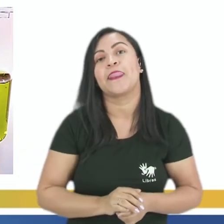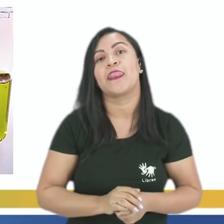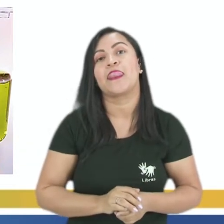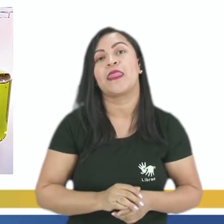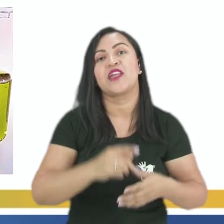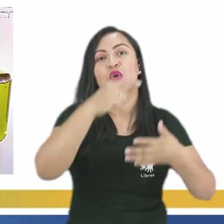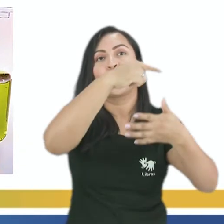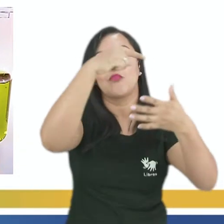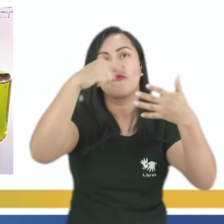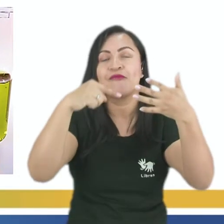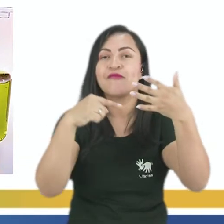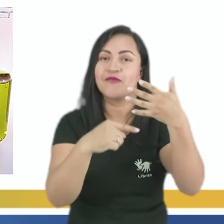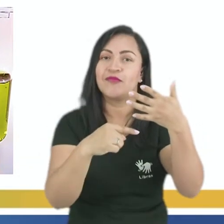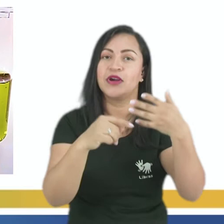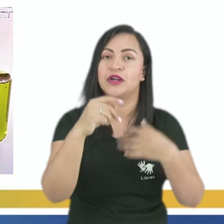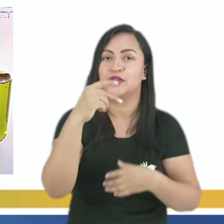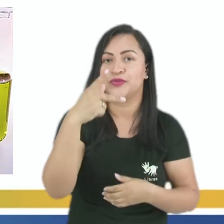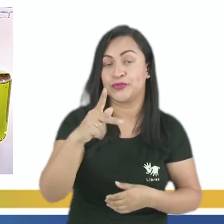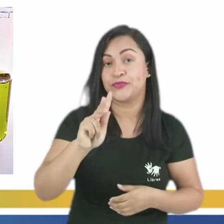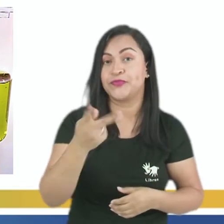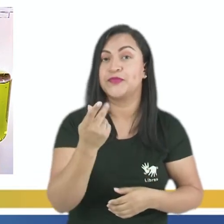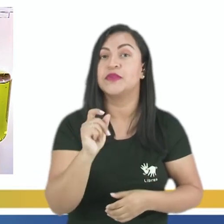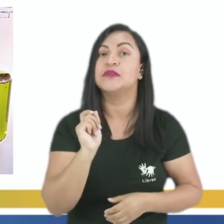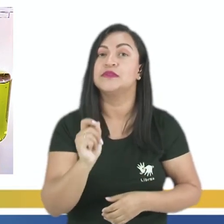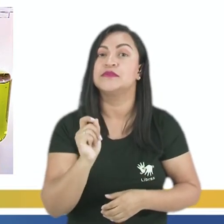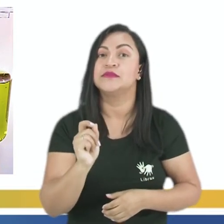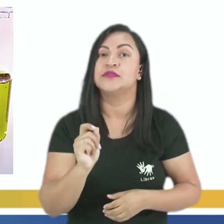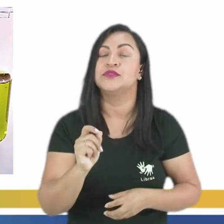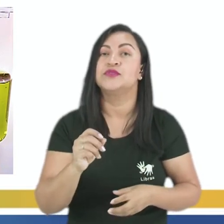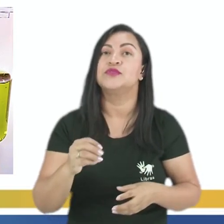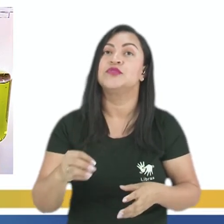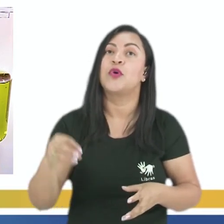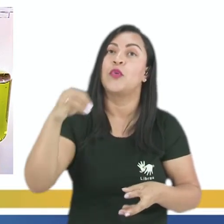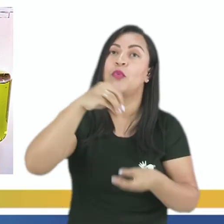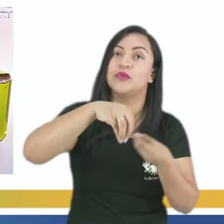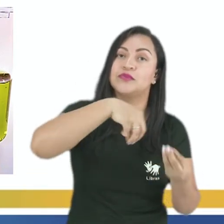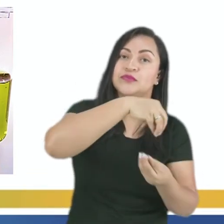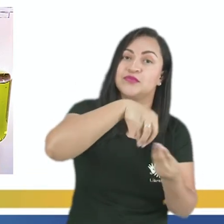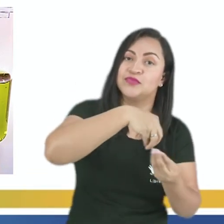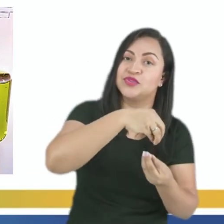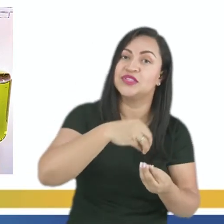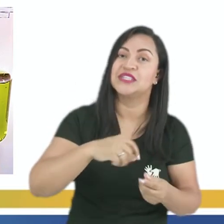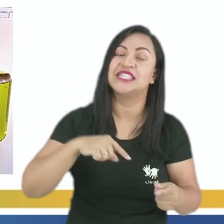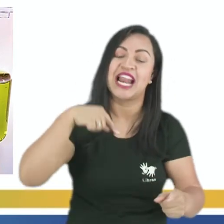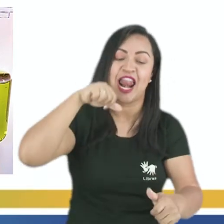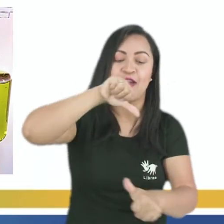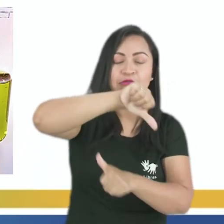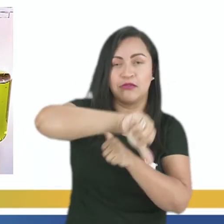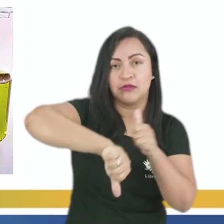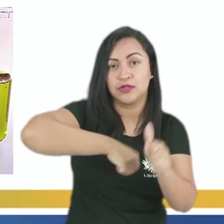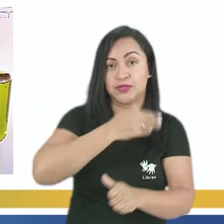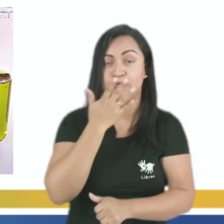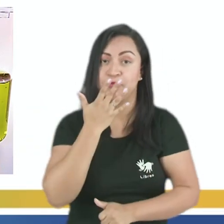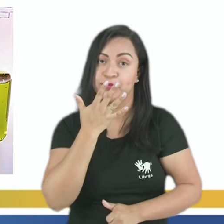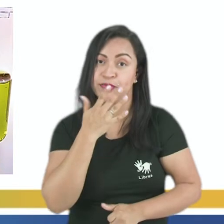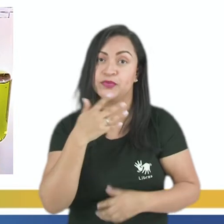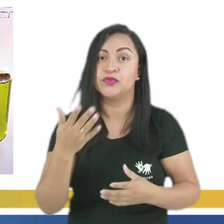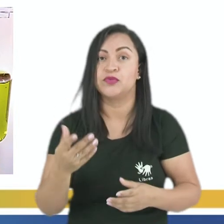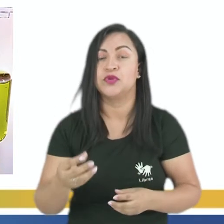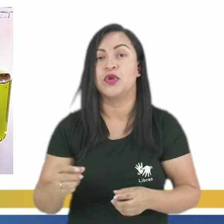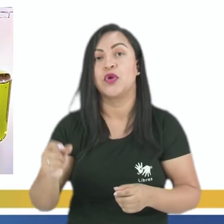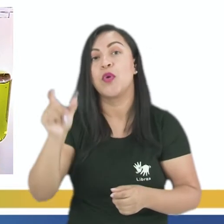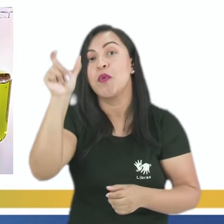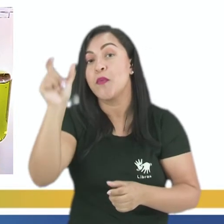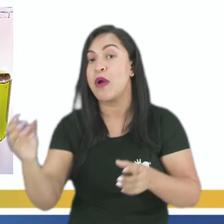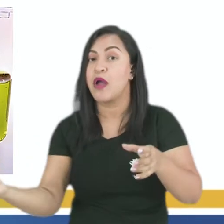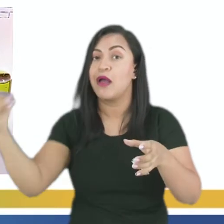indicadores de pH. Esses indicadores são substâncias que vão mudar de cor em função de um determinado